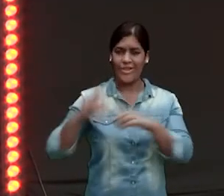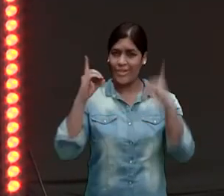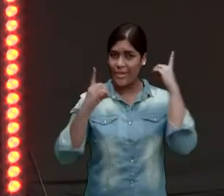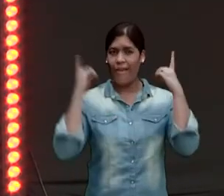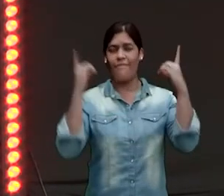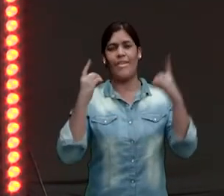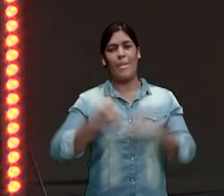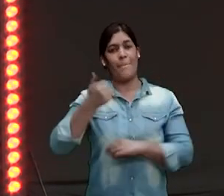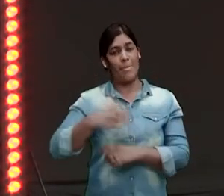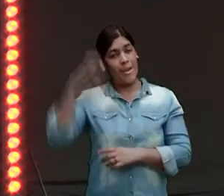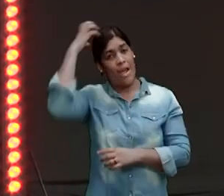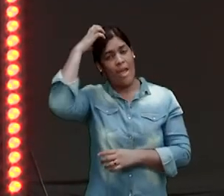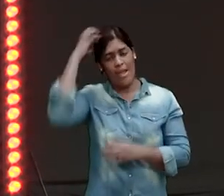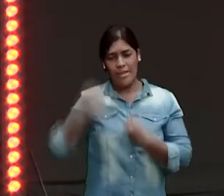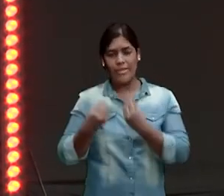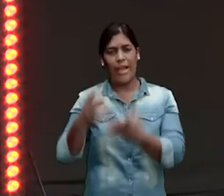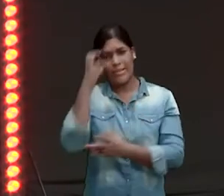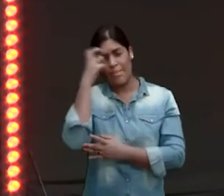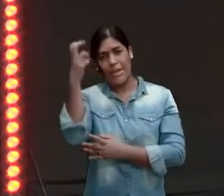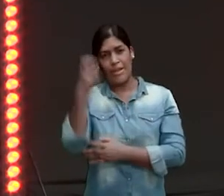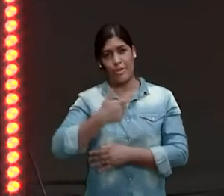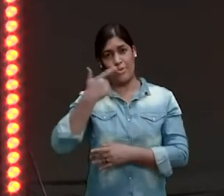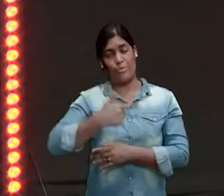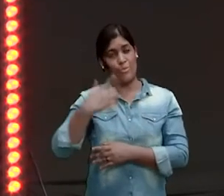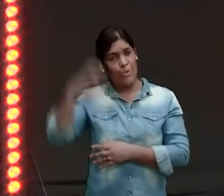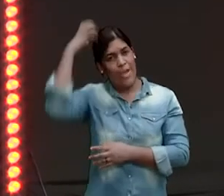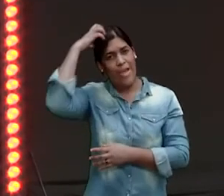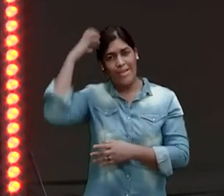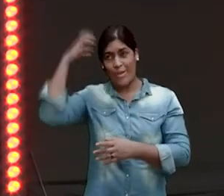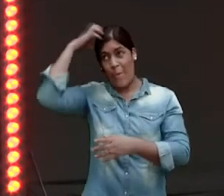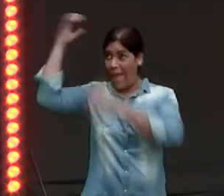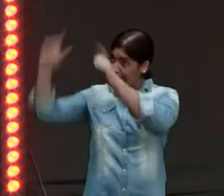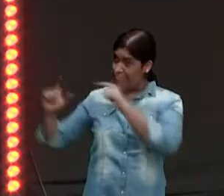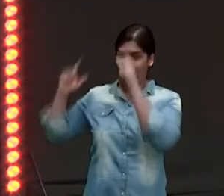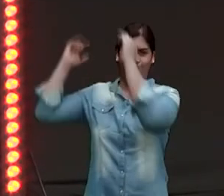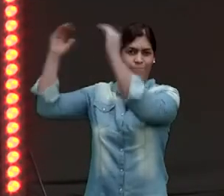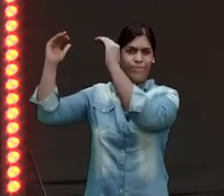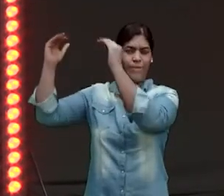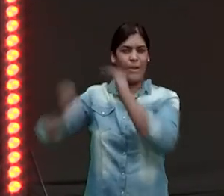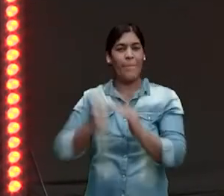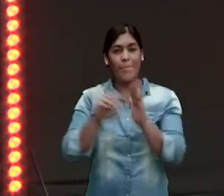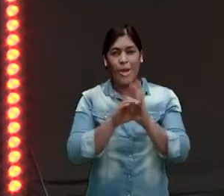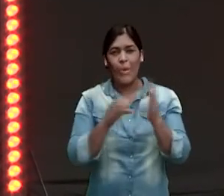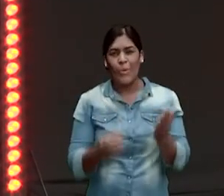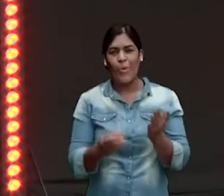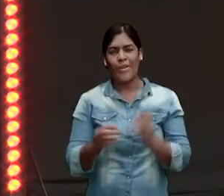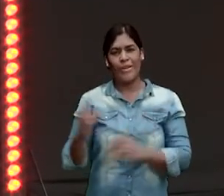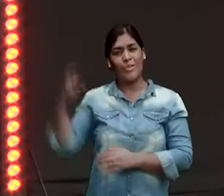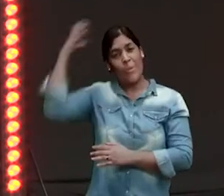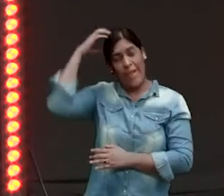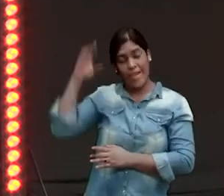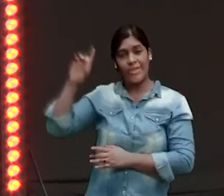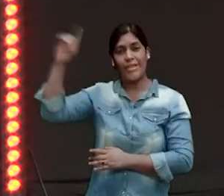Davi em primeiro Reis O doador da sabedoria nem segundo reis o rei dos reis em primeira Crônicas do Reino de Deus